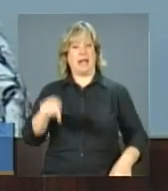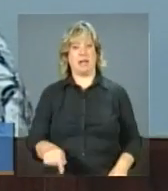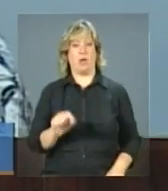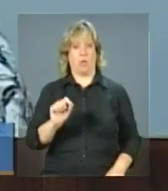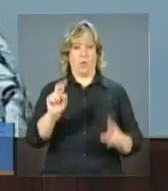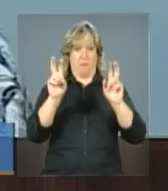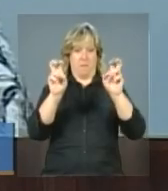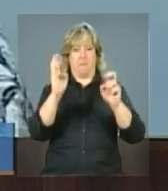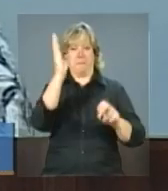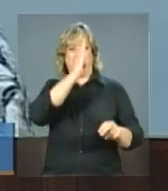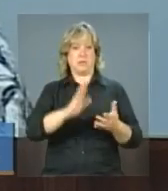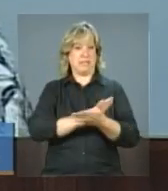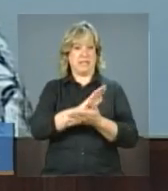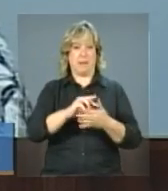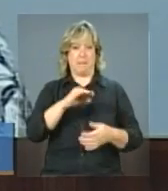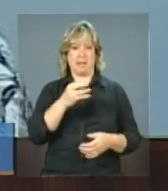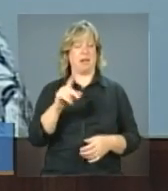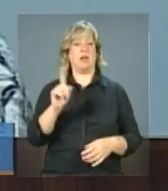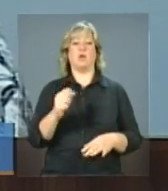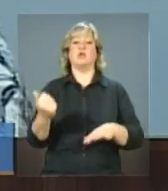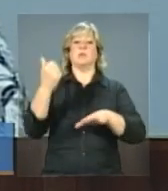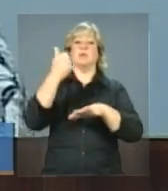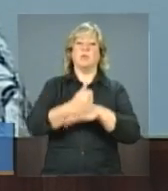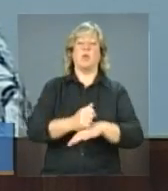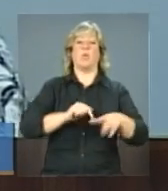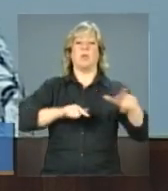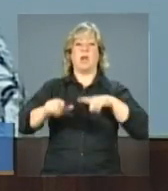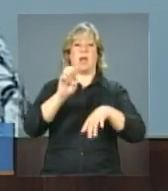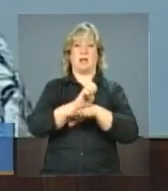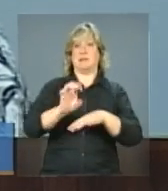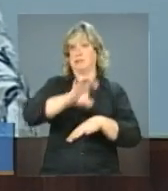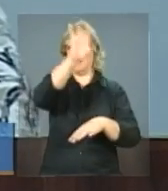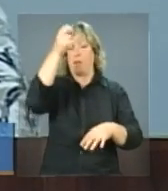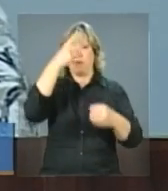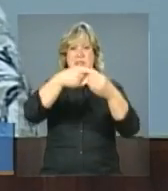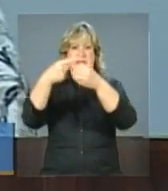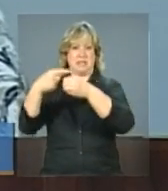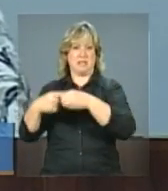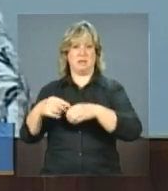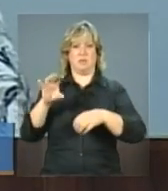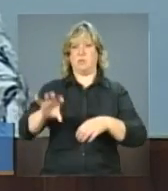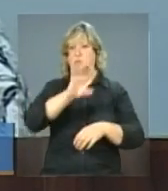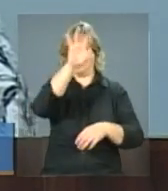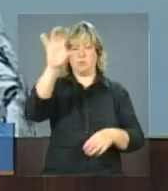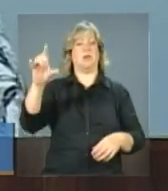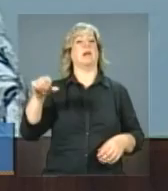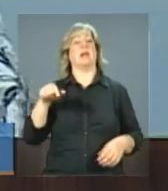substitui as ações regulares dos estados, dos municípios. As ações que nós